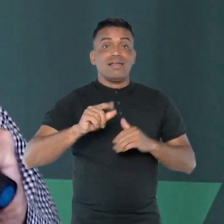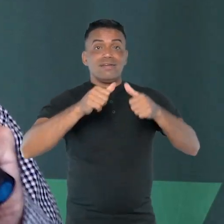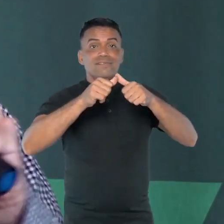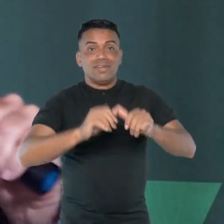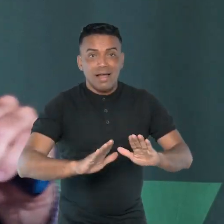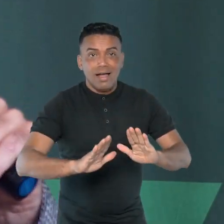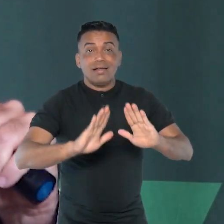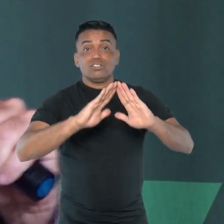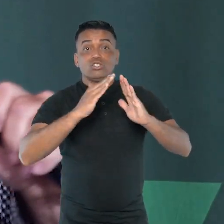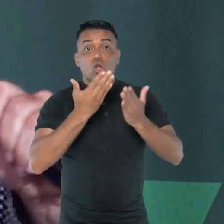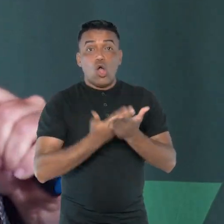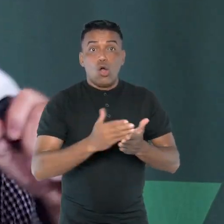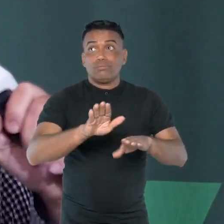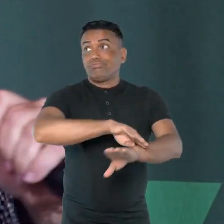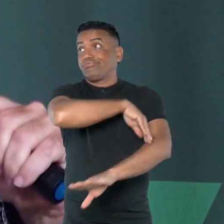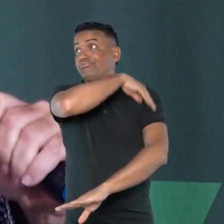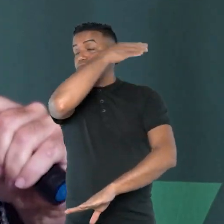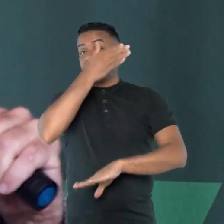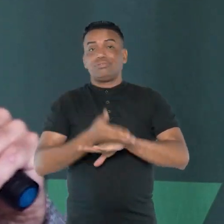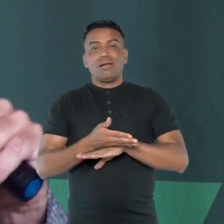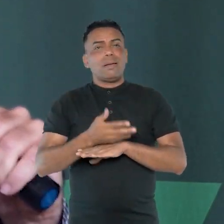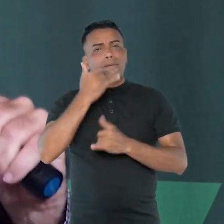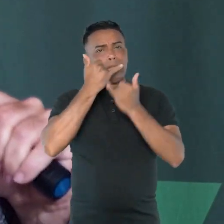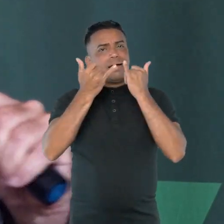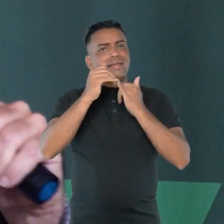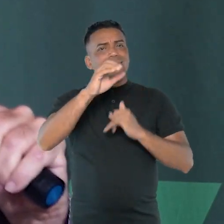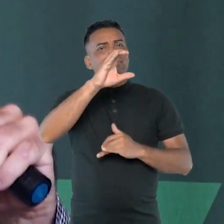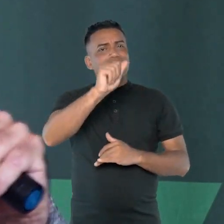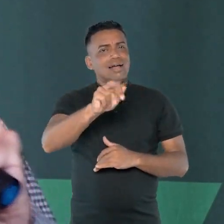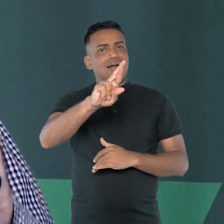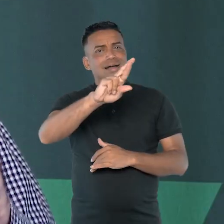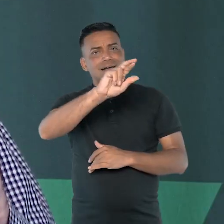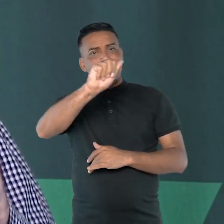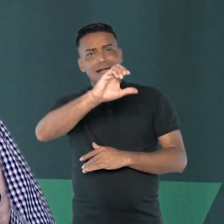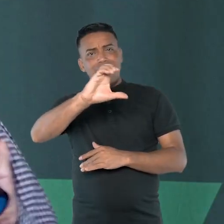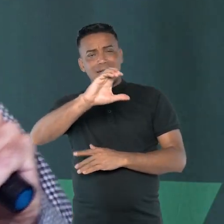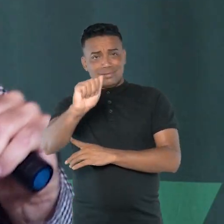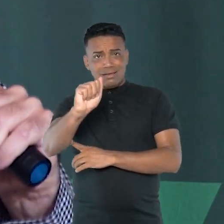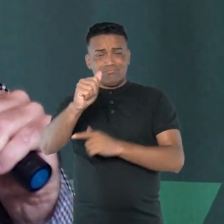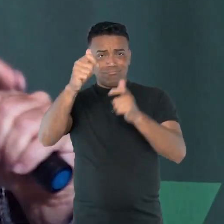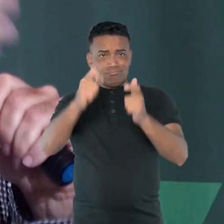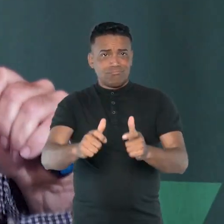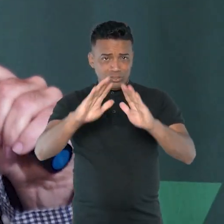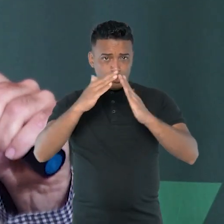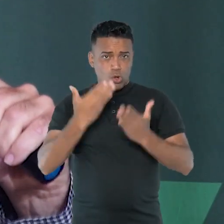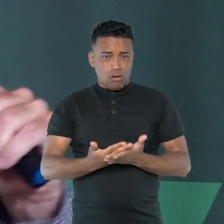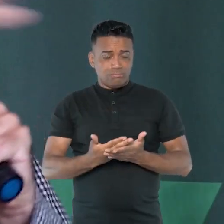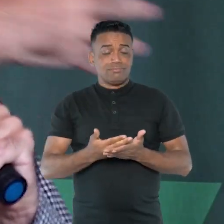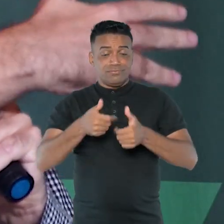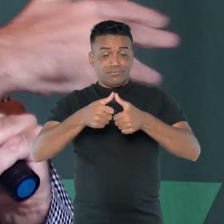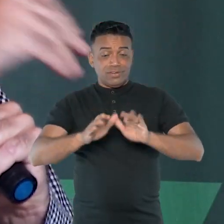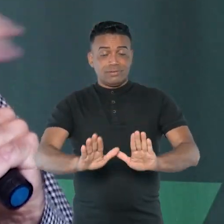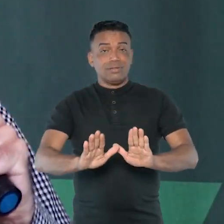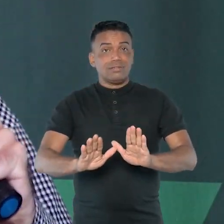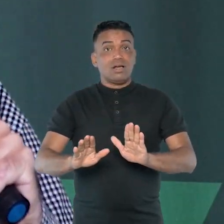tempo. Tudo indica que parece ser o Caraça, apesar de ele não nomear, mas parece, pelas descrições, que parece ser o Caraça. E aí sim é que ele passa